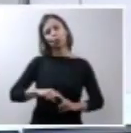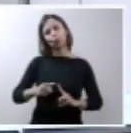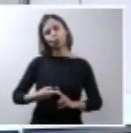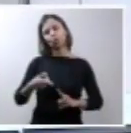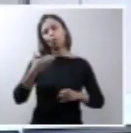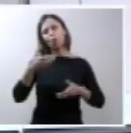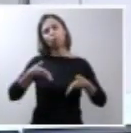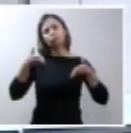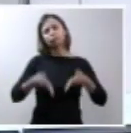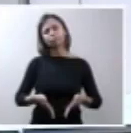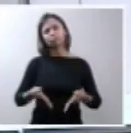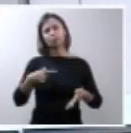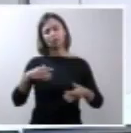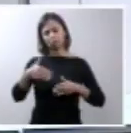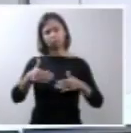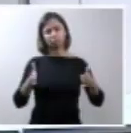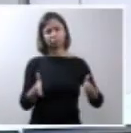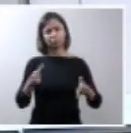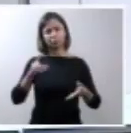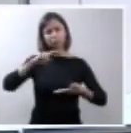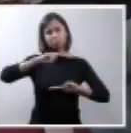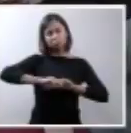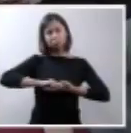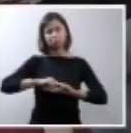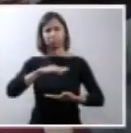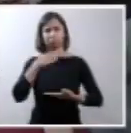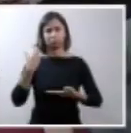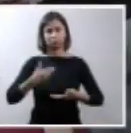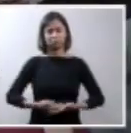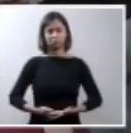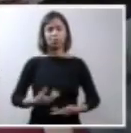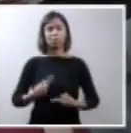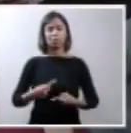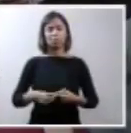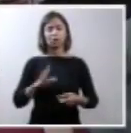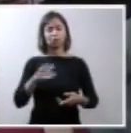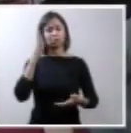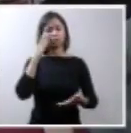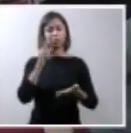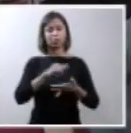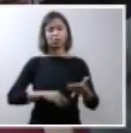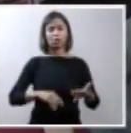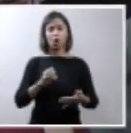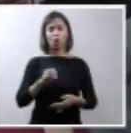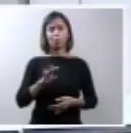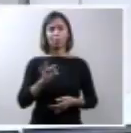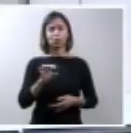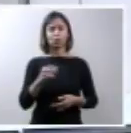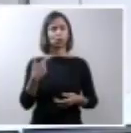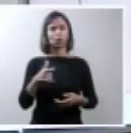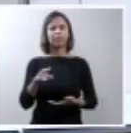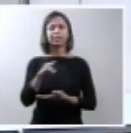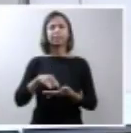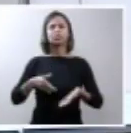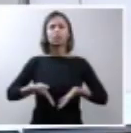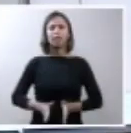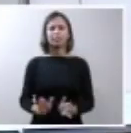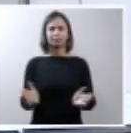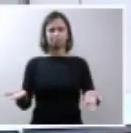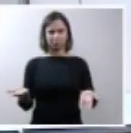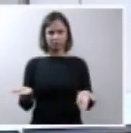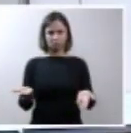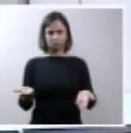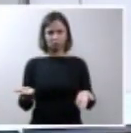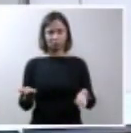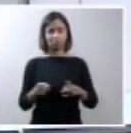obrigada a levar a termo esse processo cujo final é um atestado de óbito em lugar de uma certidão de nascimento e